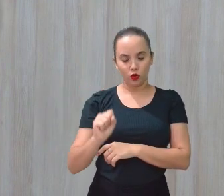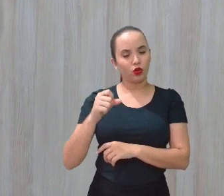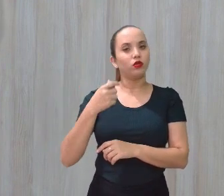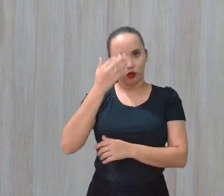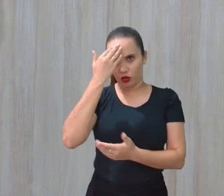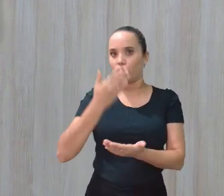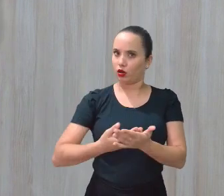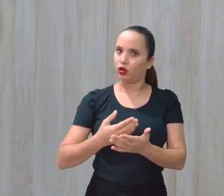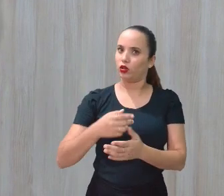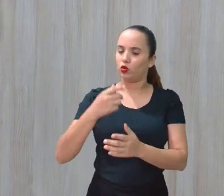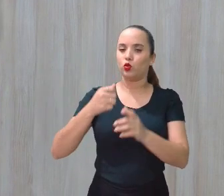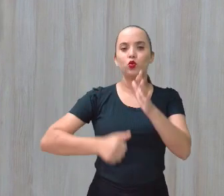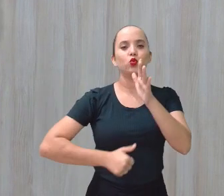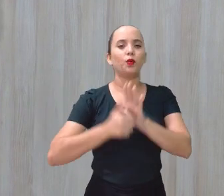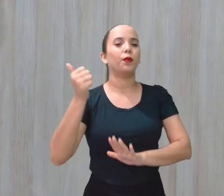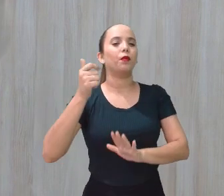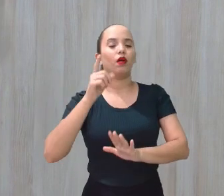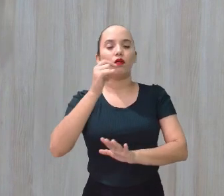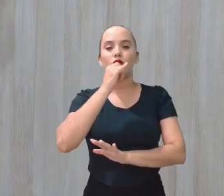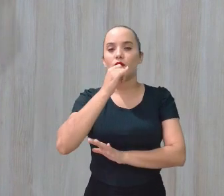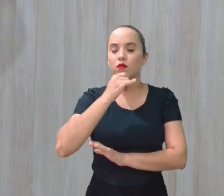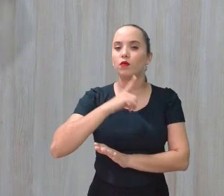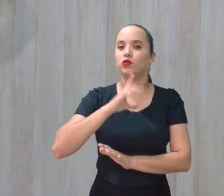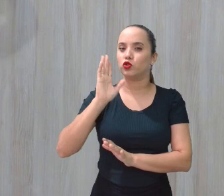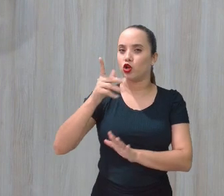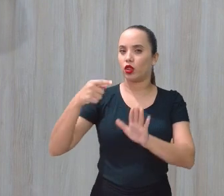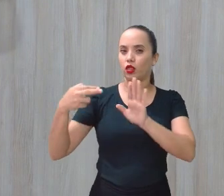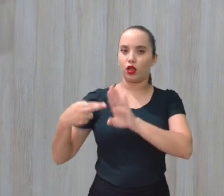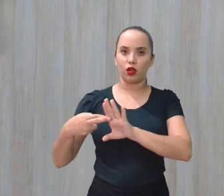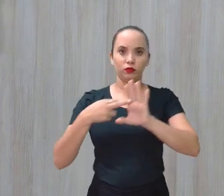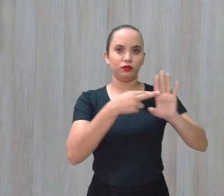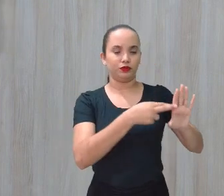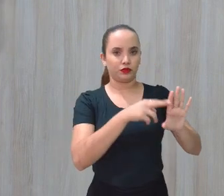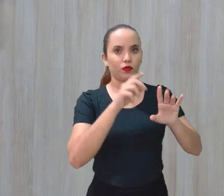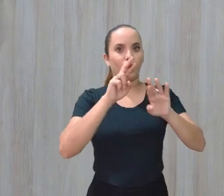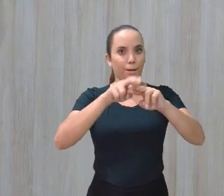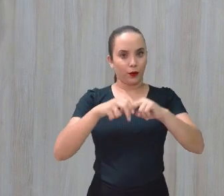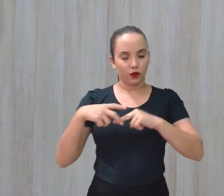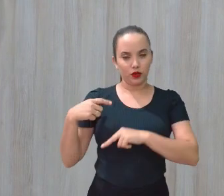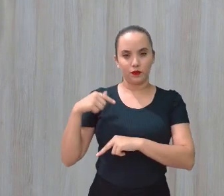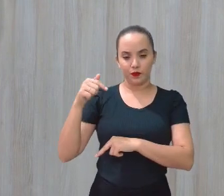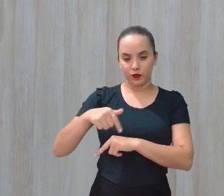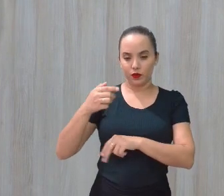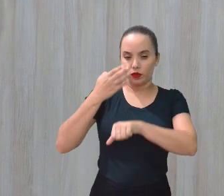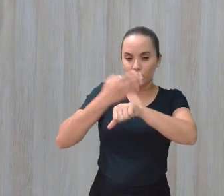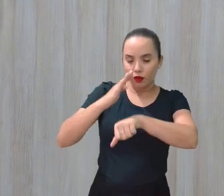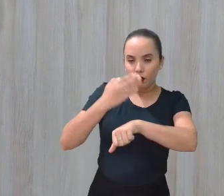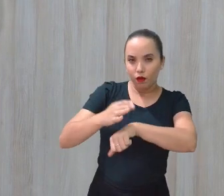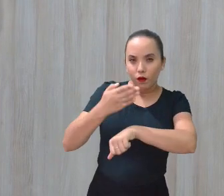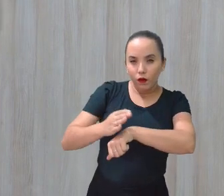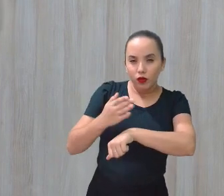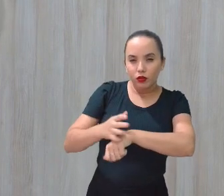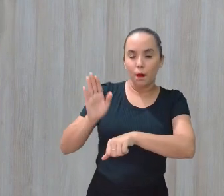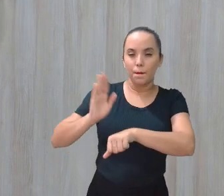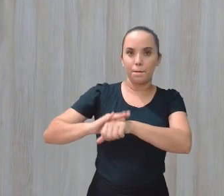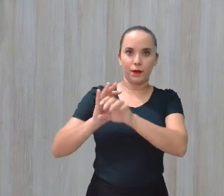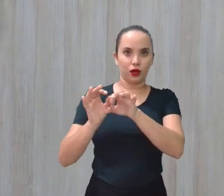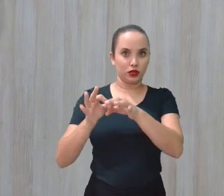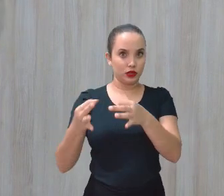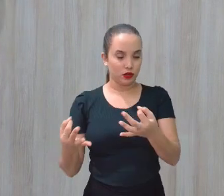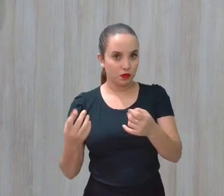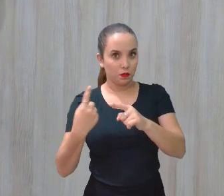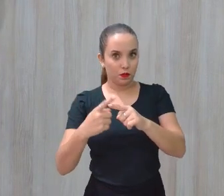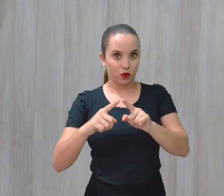essas referências aí, tá certo? Então, por isso que é melhor você treinar bastante essas mais simples, para quando você for para outras,